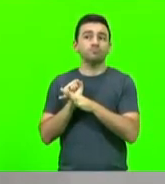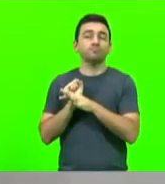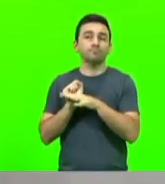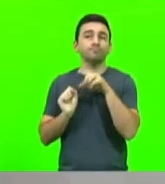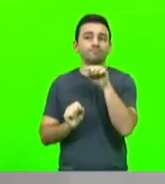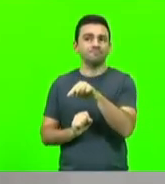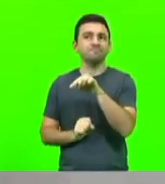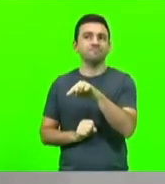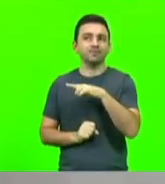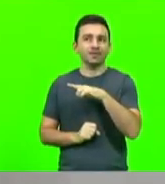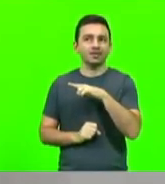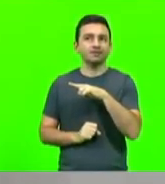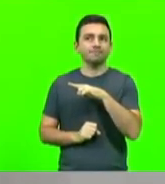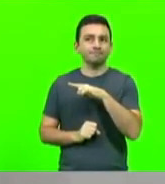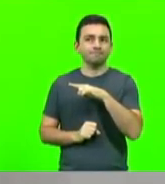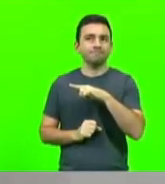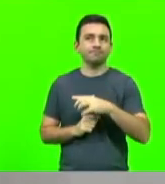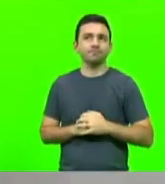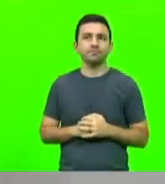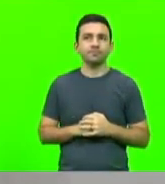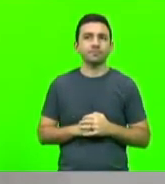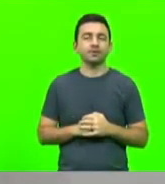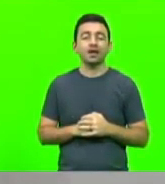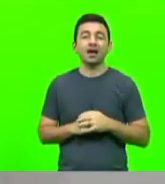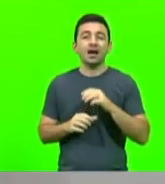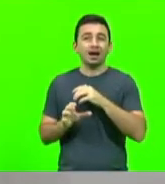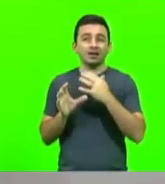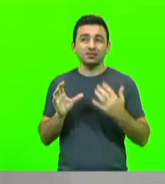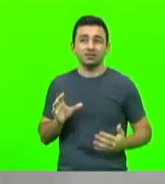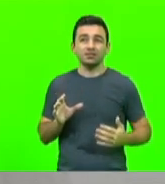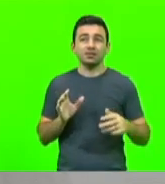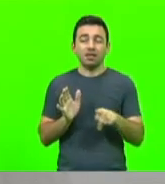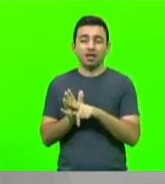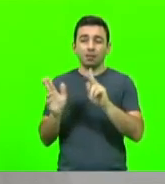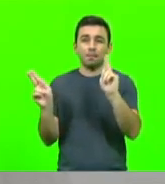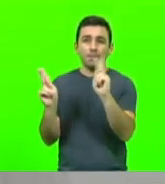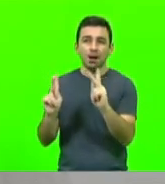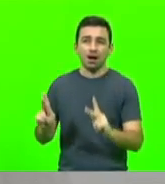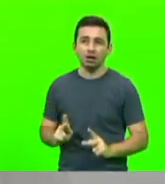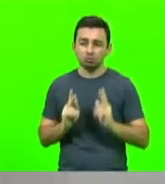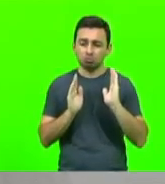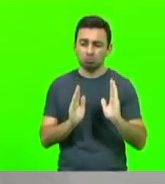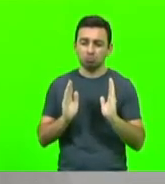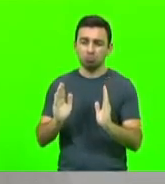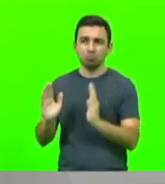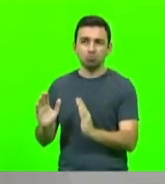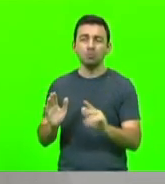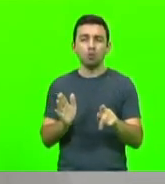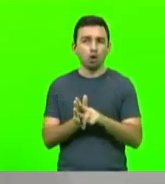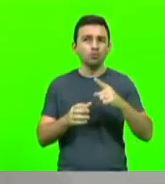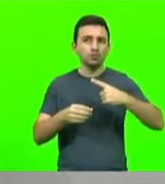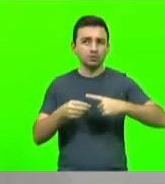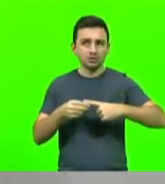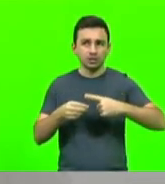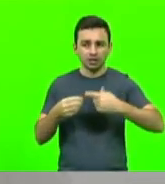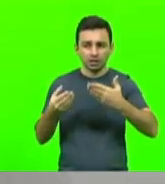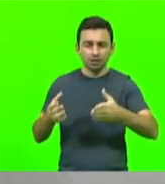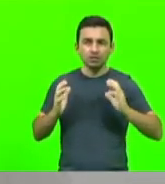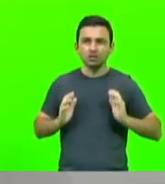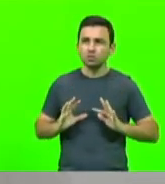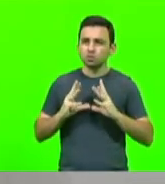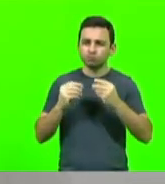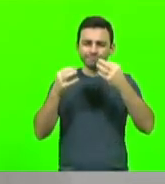muito, mas muito mesmo, pela característica pacífica e ordeira do cidadão joinvilense. Então fica aqui o meu